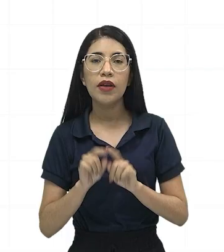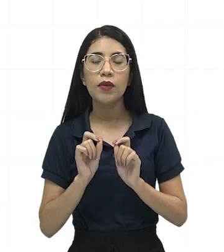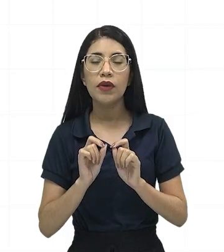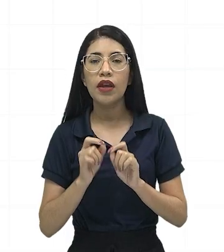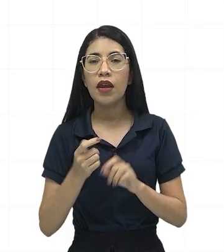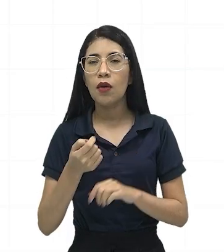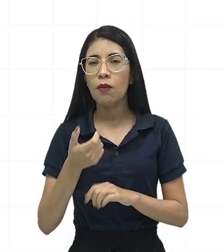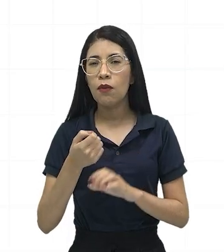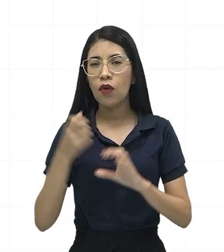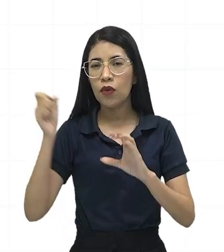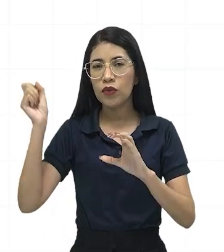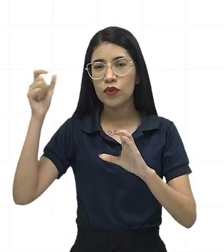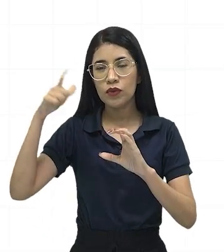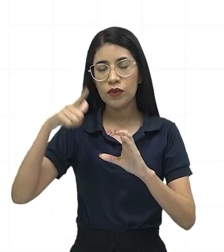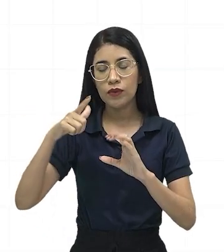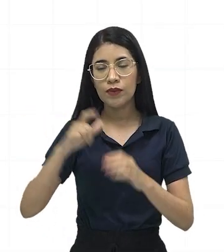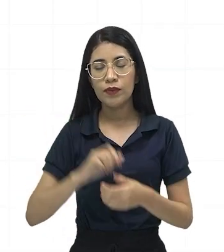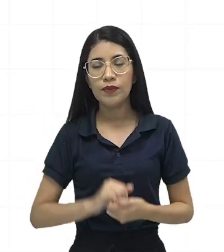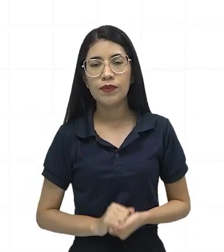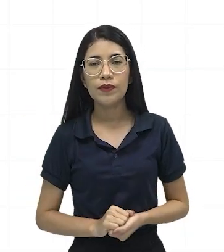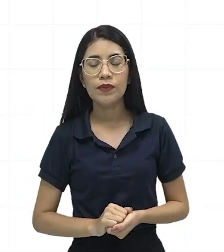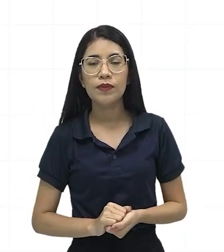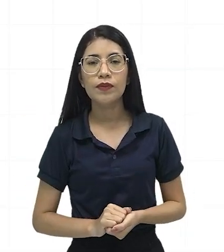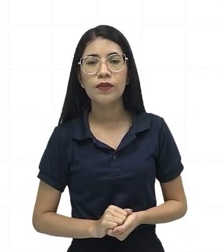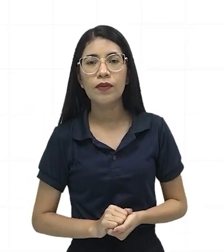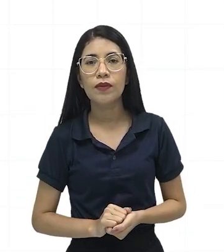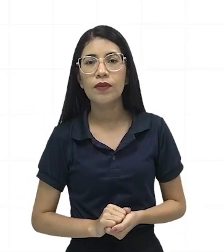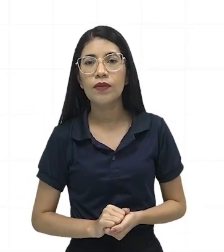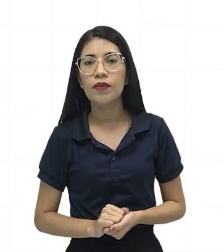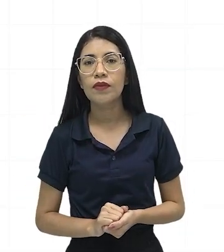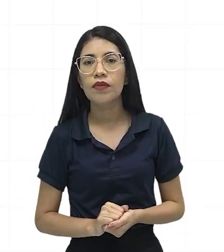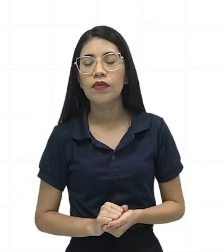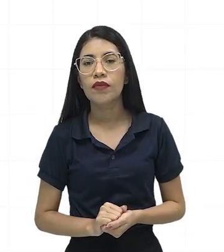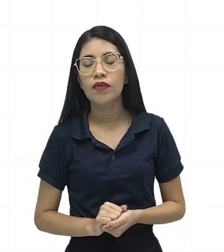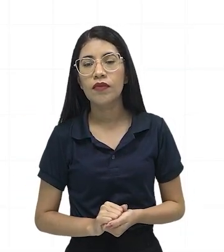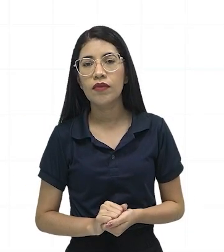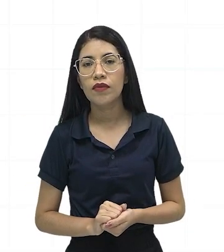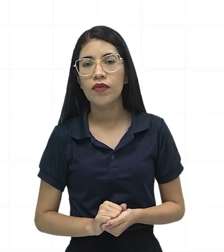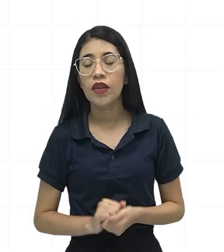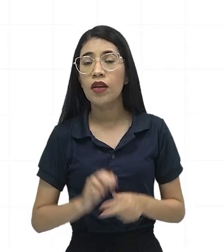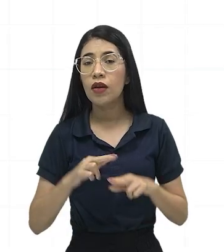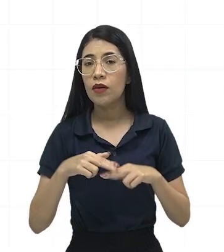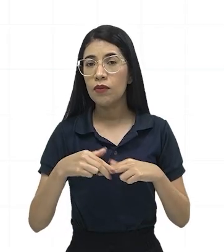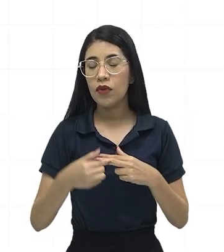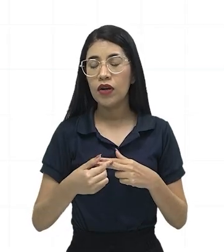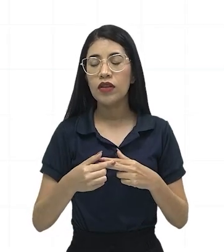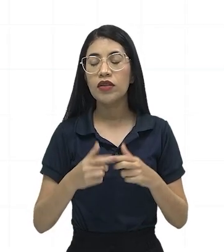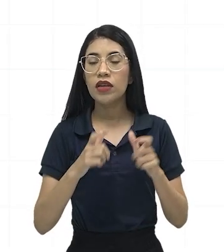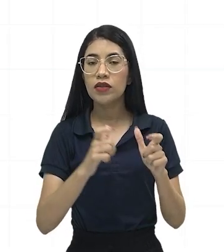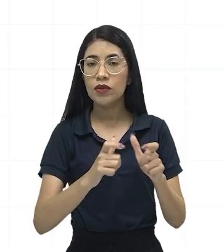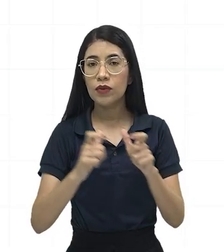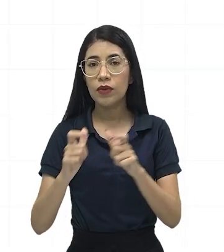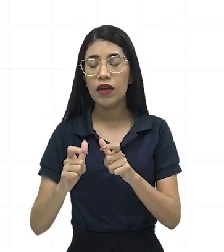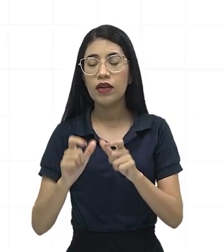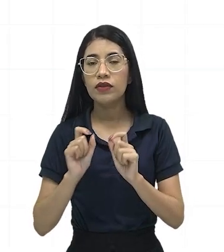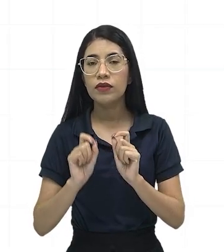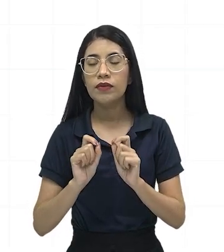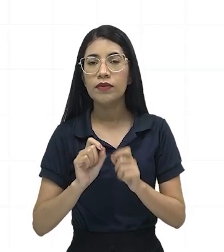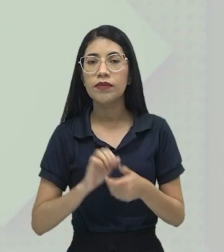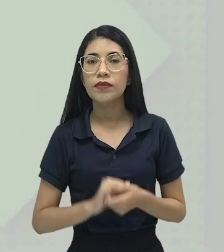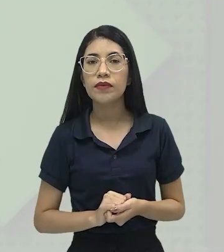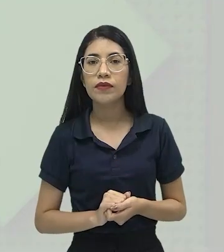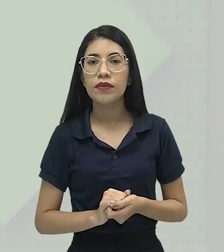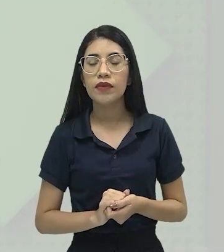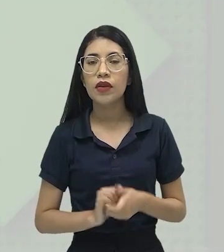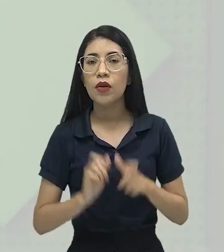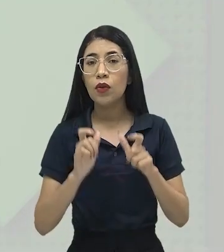incidência de raios solares, certo? E por conta disso, são locais que a gente